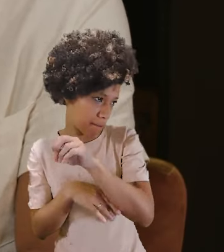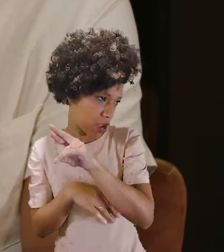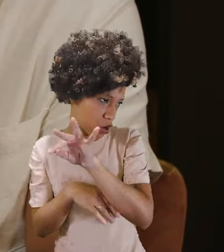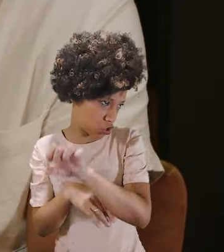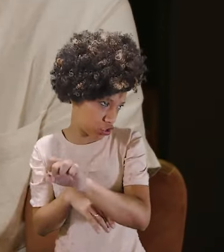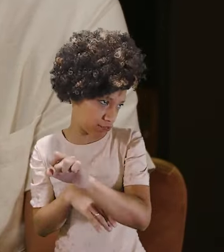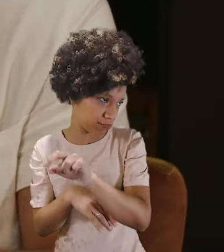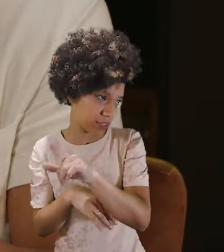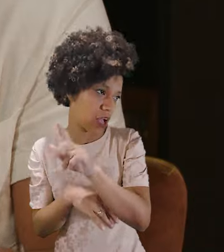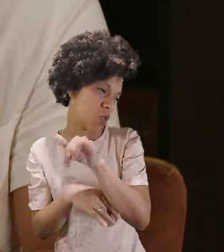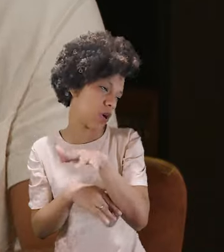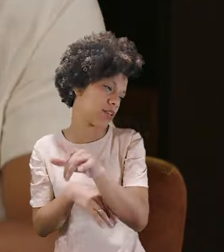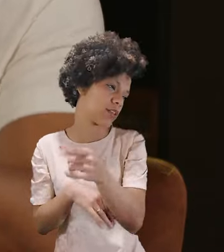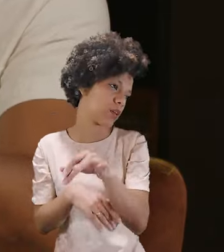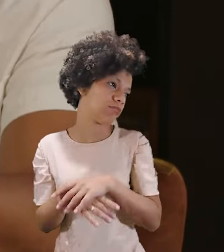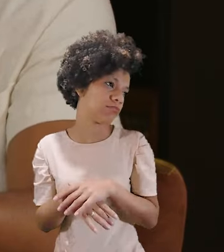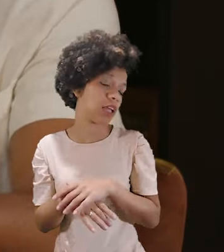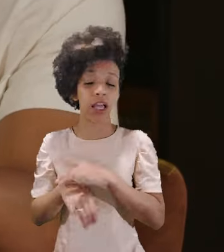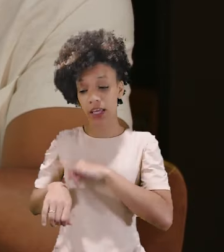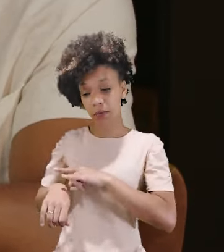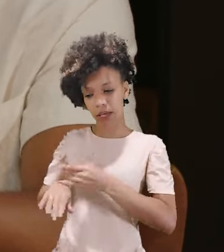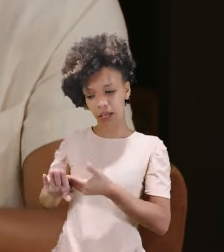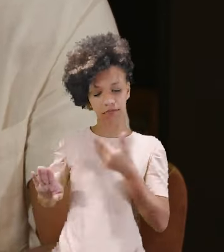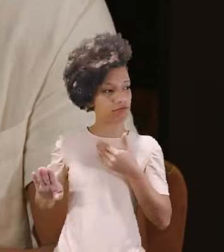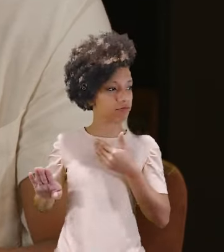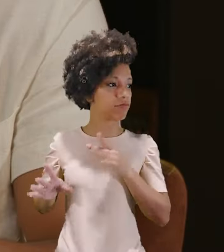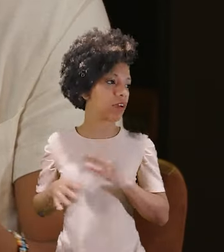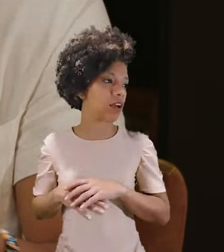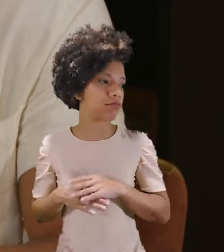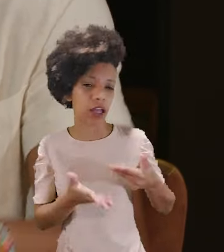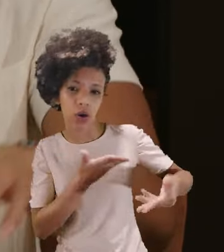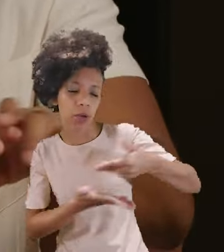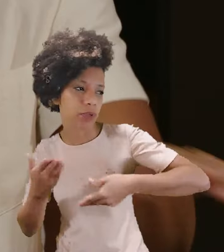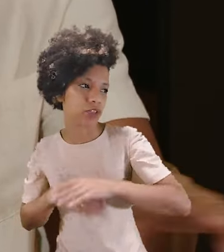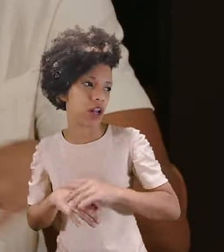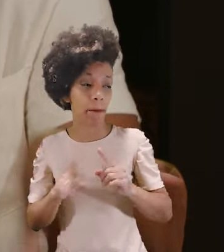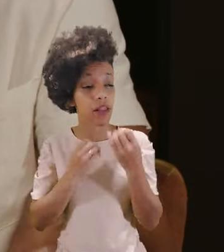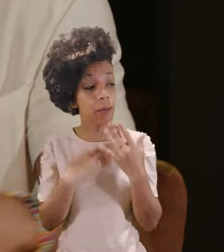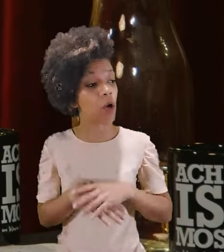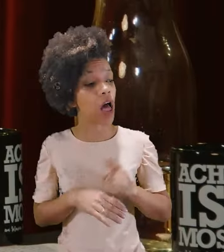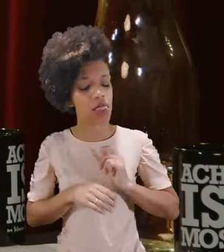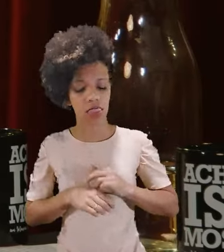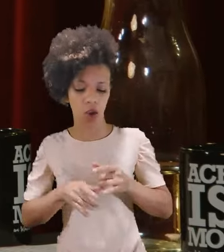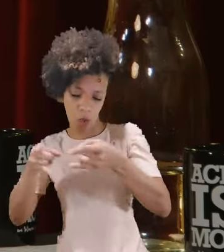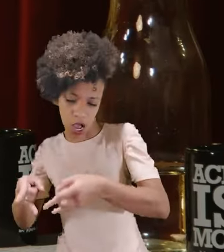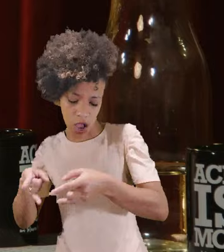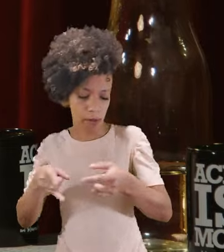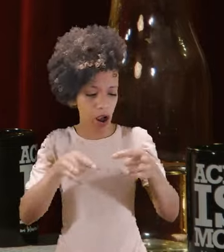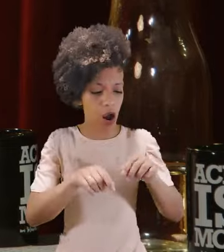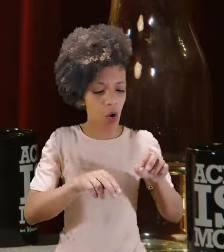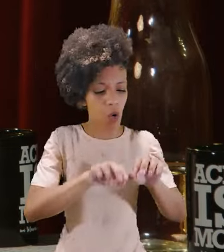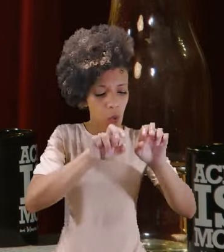camarote né na guarnição que as vezes não tem banheiro era coletivo celular embora mas é muito bom a gente pensa que não escreveu nenhuma cama ó